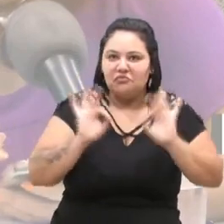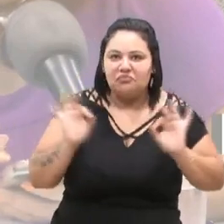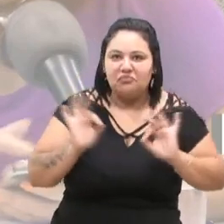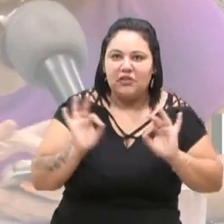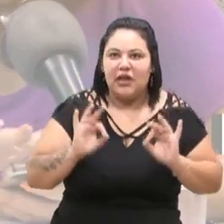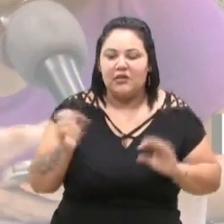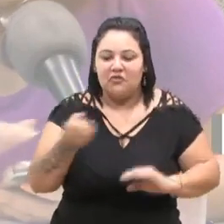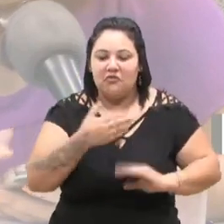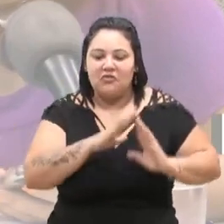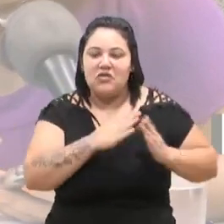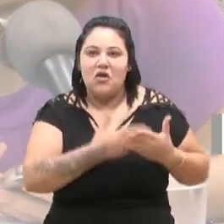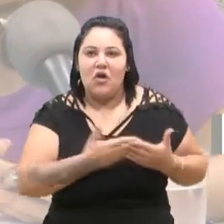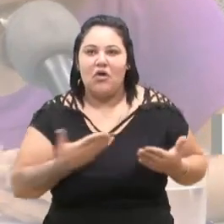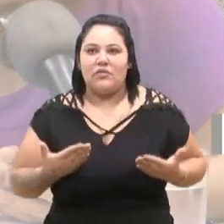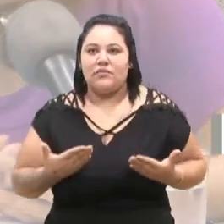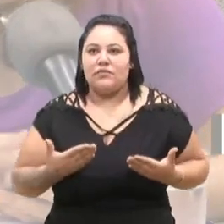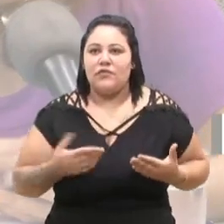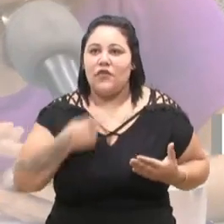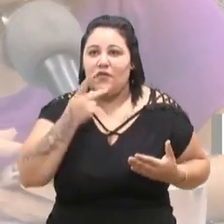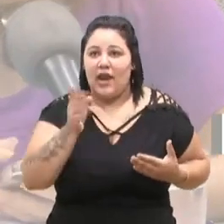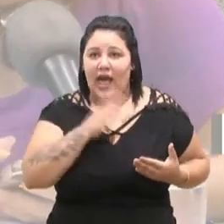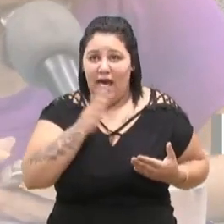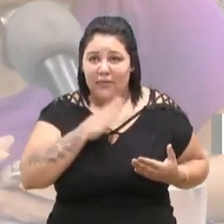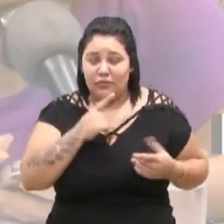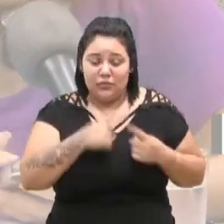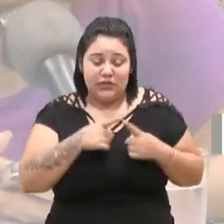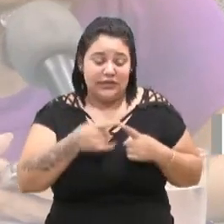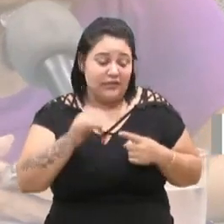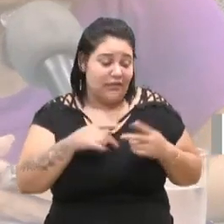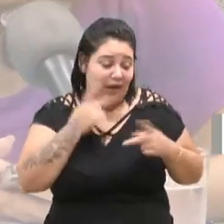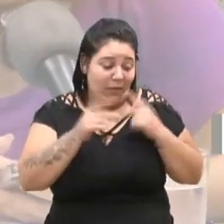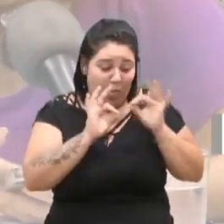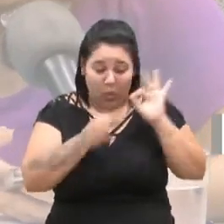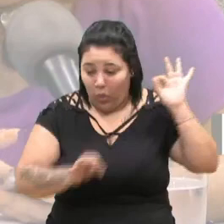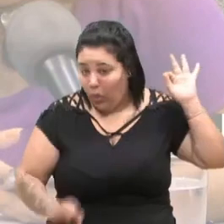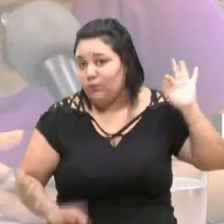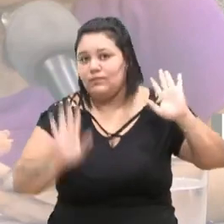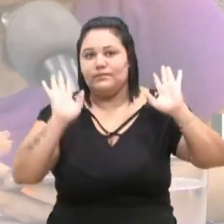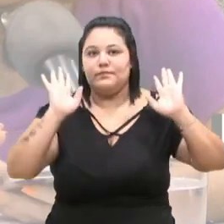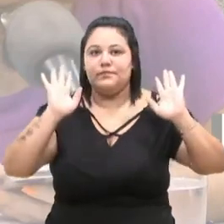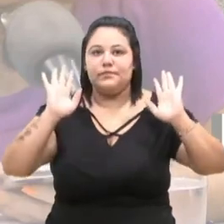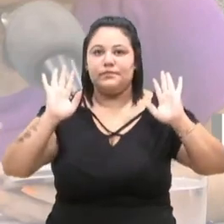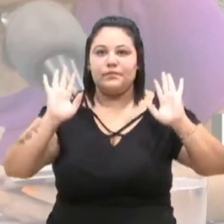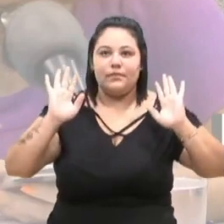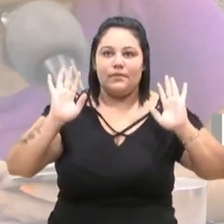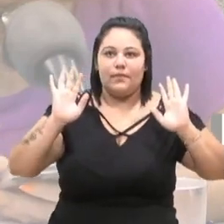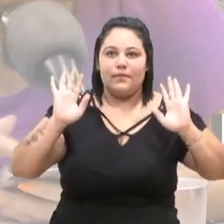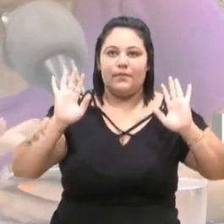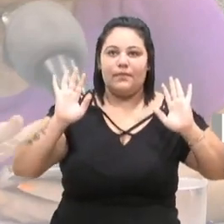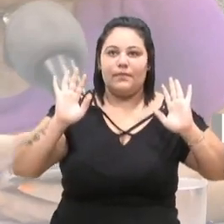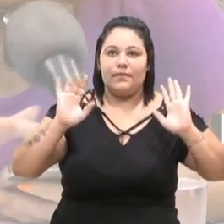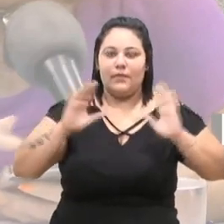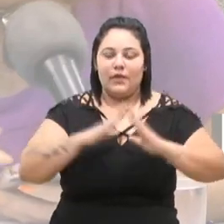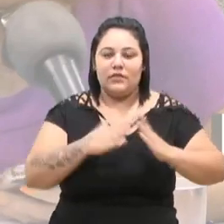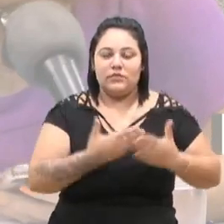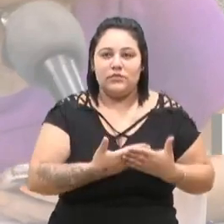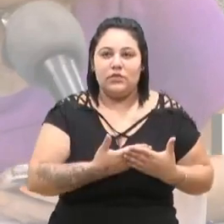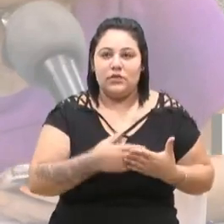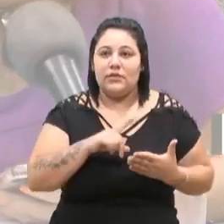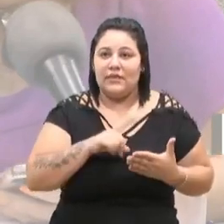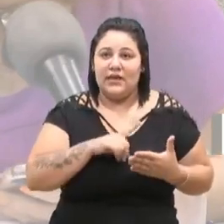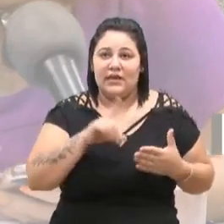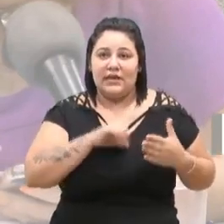nova escola. Tá, eu vou ser bem breve, porque se eu ficar falando tudo que eu... Carlinhos Fabres está com rachaduras, está